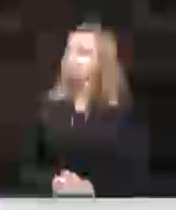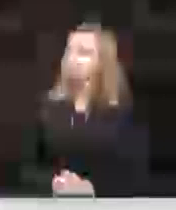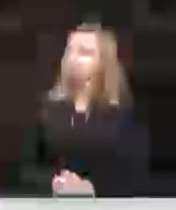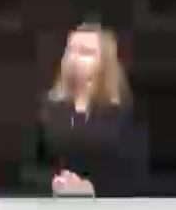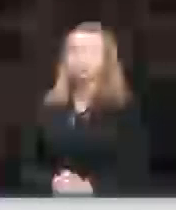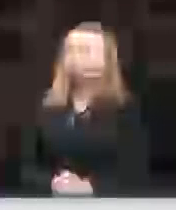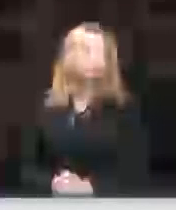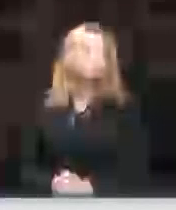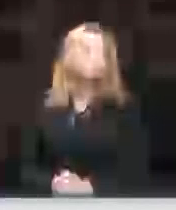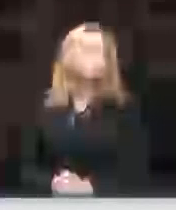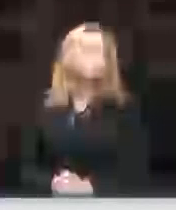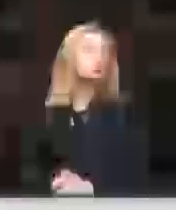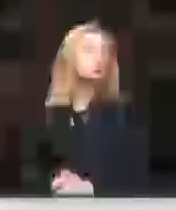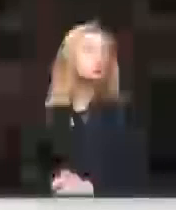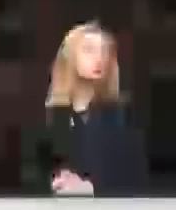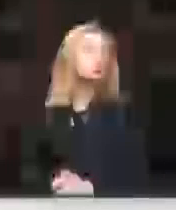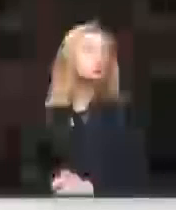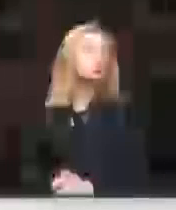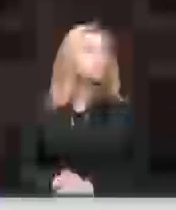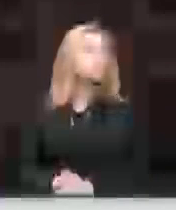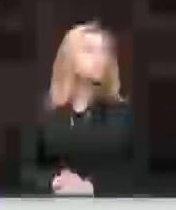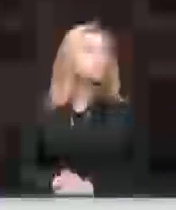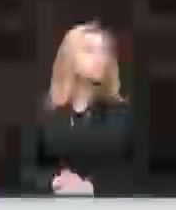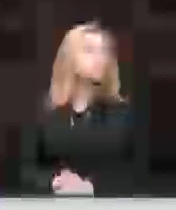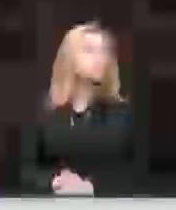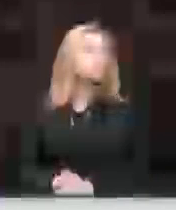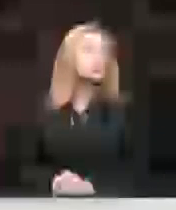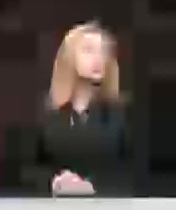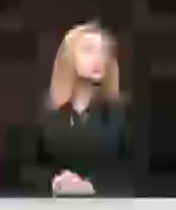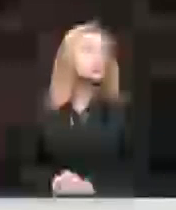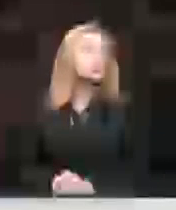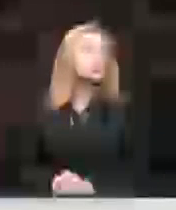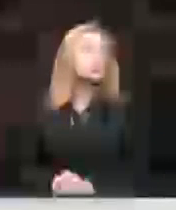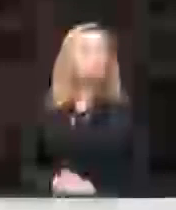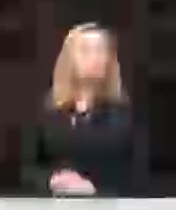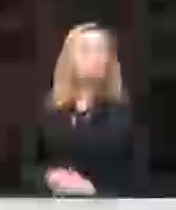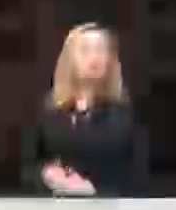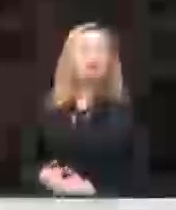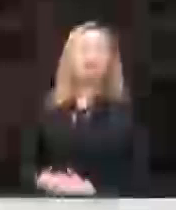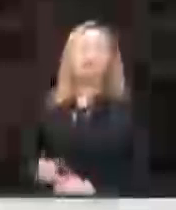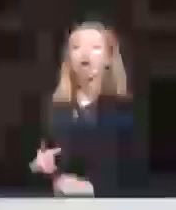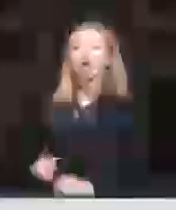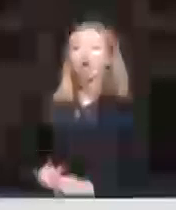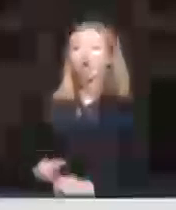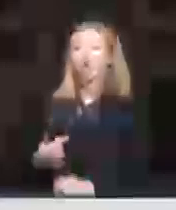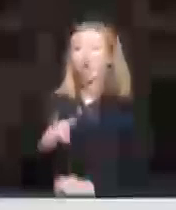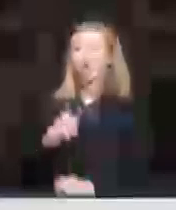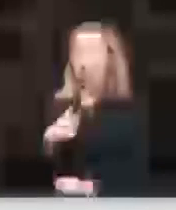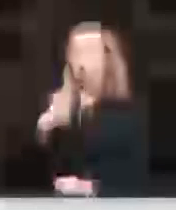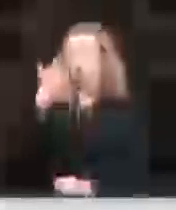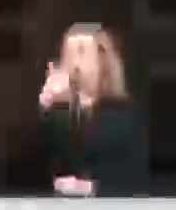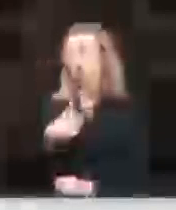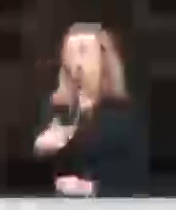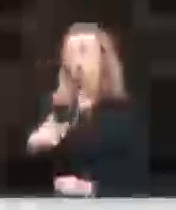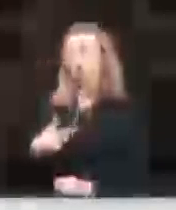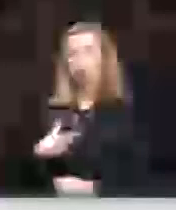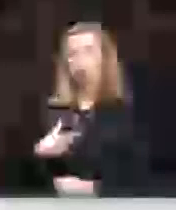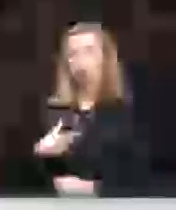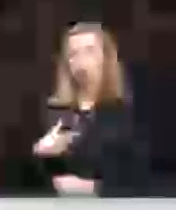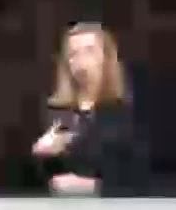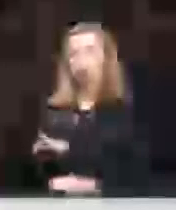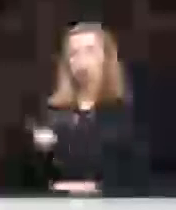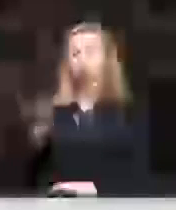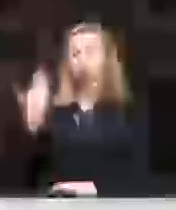da Previdência, 20 salários mínimos, quando o Brasil era pobre. Depois reduziram o teto